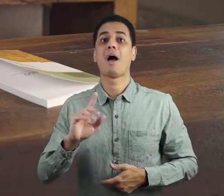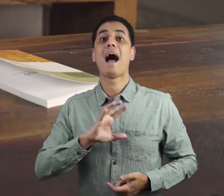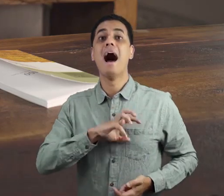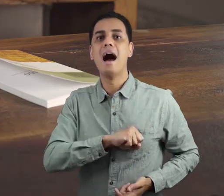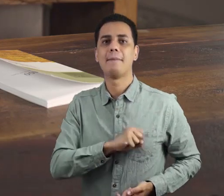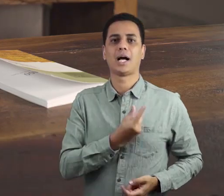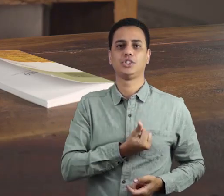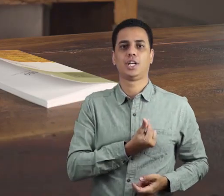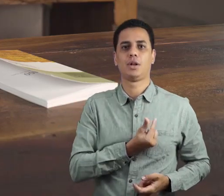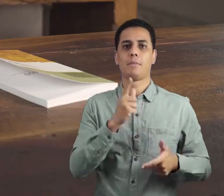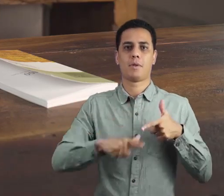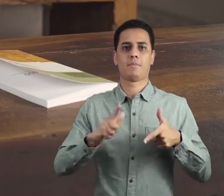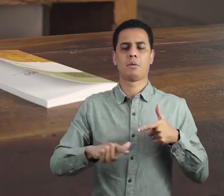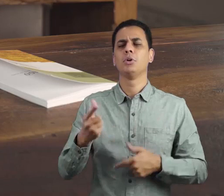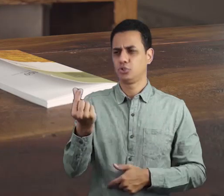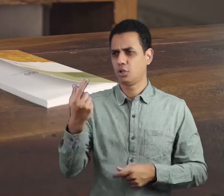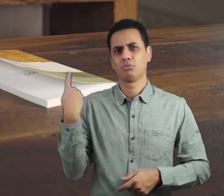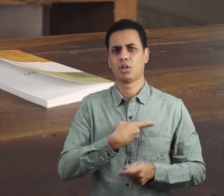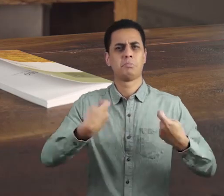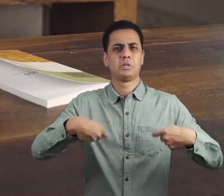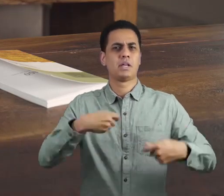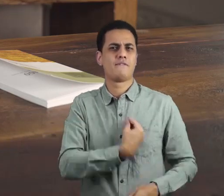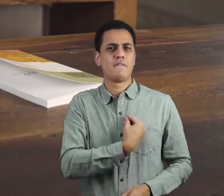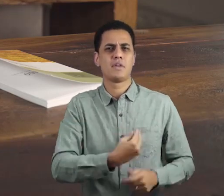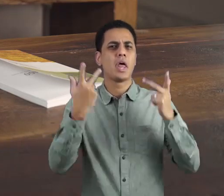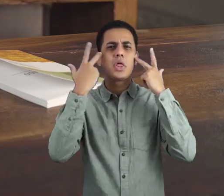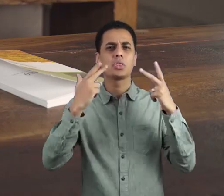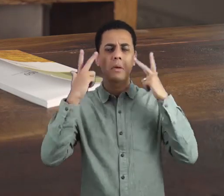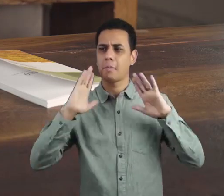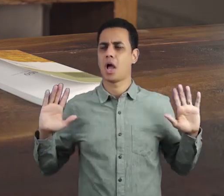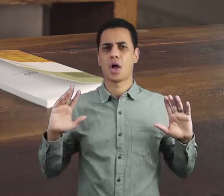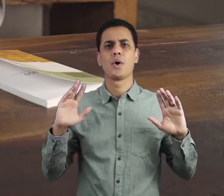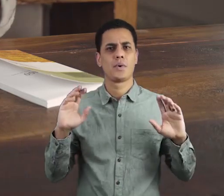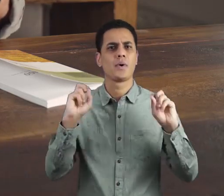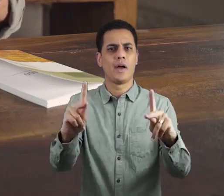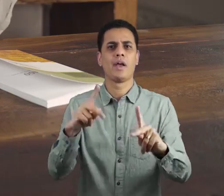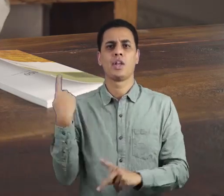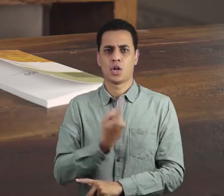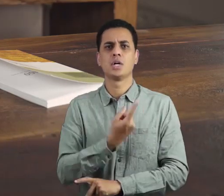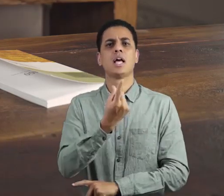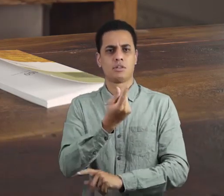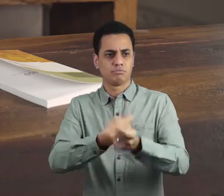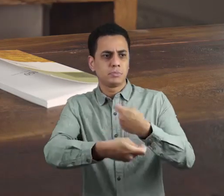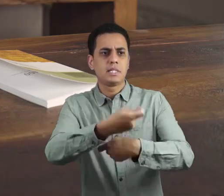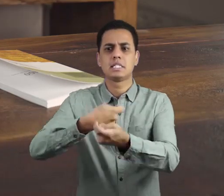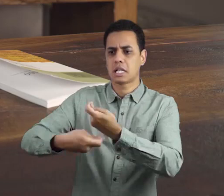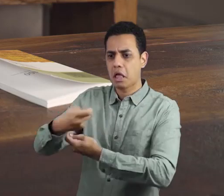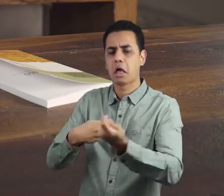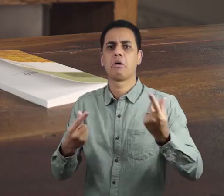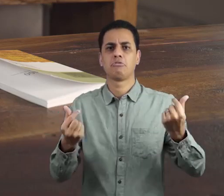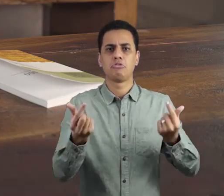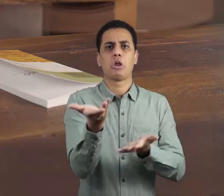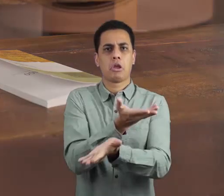forte. Pense nos males da humanidade, você vai perceber que isso tem raiz no amor